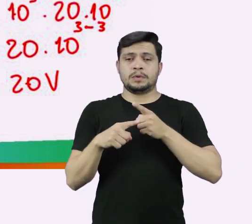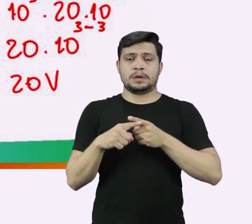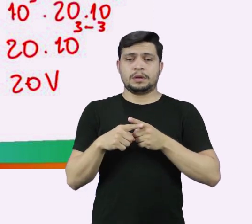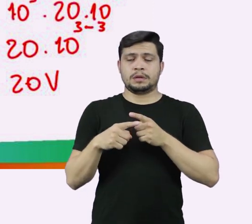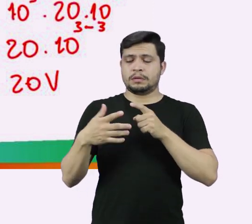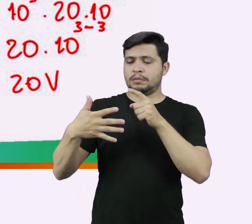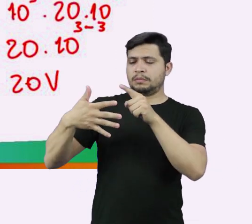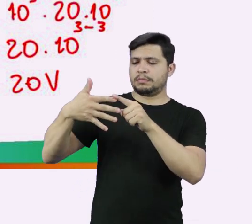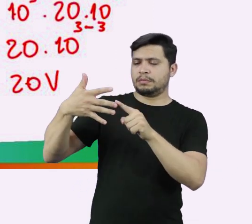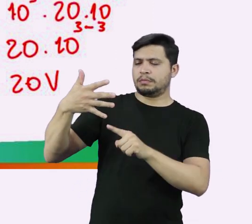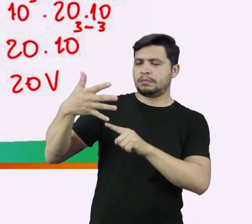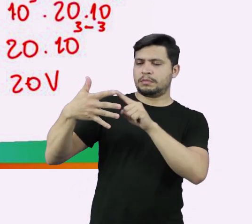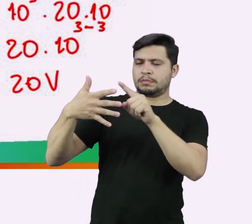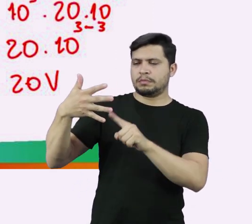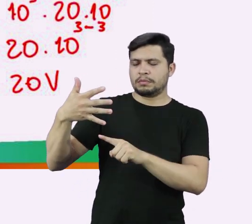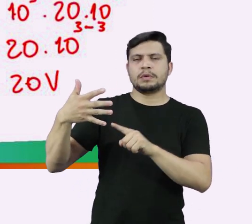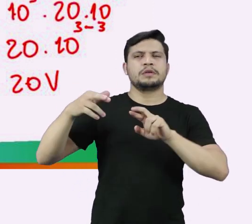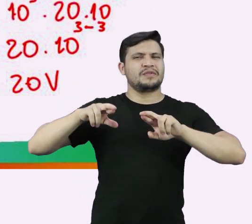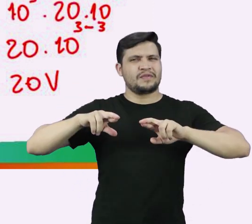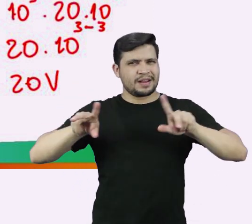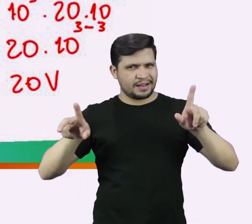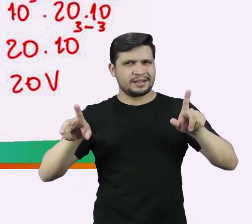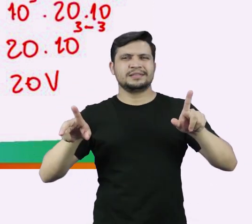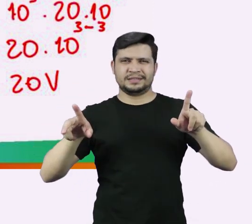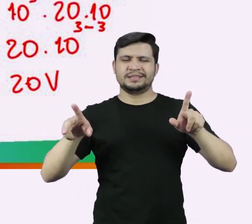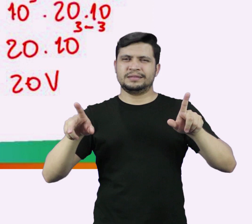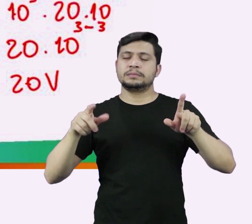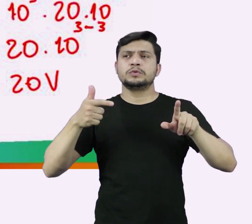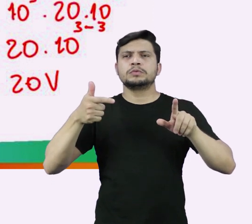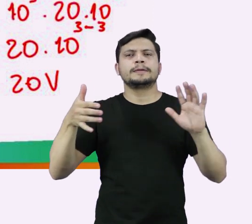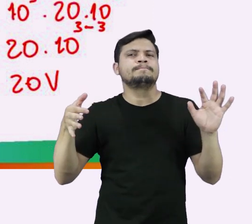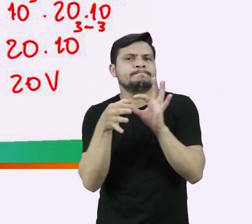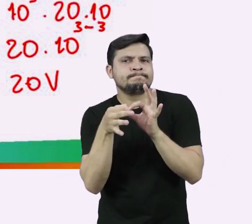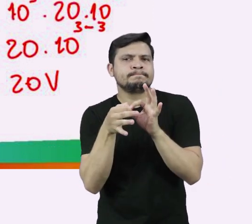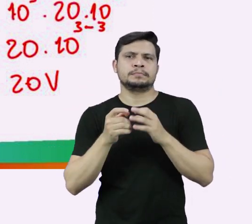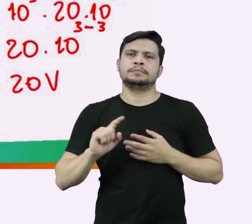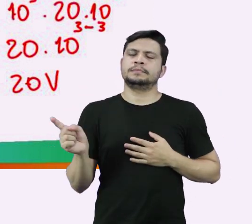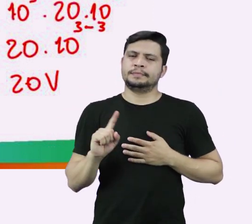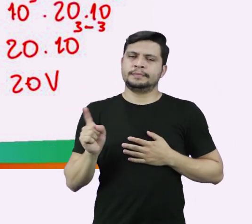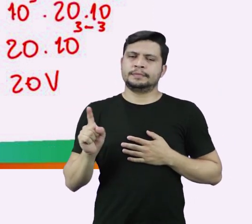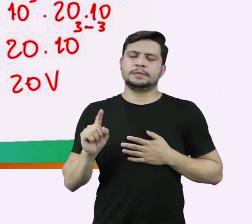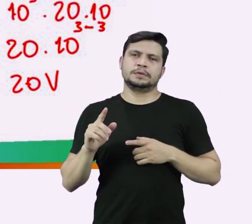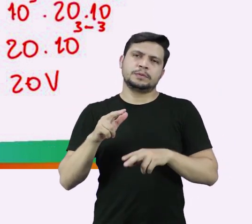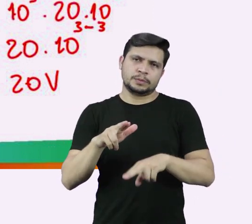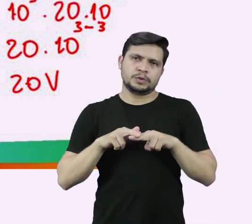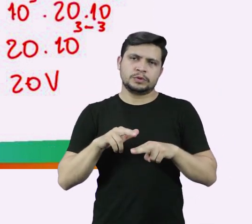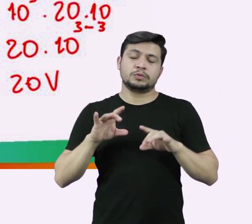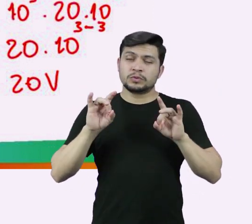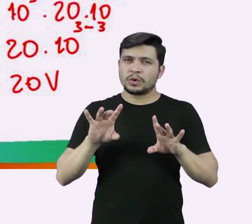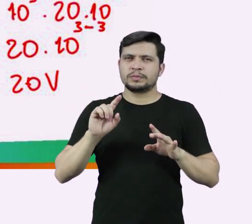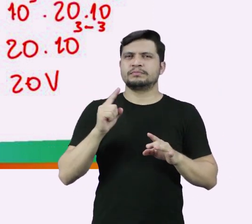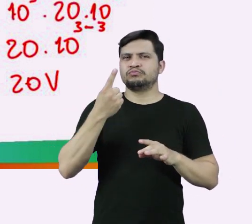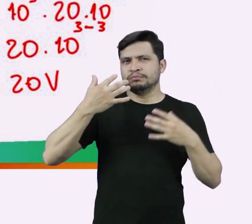ou elas, no caso, estão anulando as propriedades da bateria. Sempre que eu conecto polos iguais, eu estou associando isso de uma maneira que a bateria não